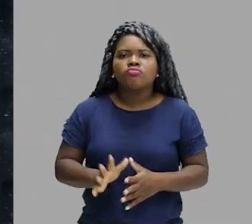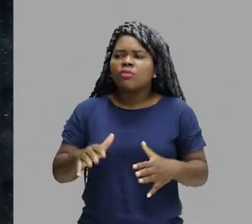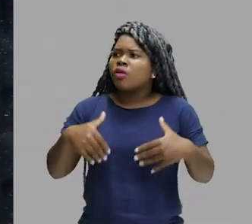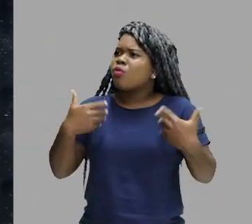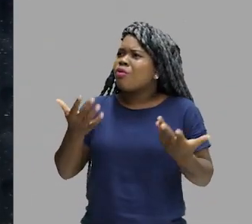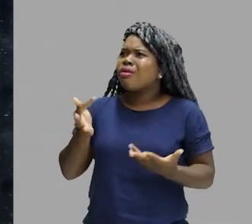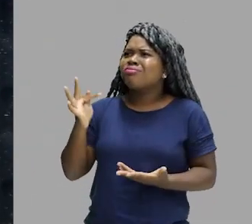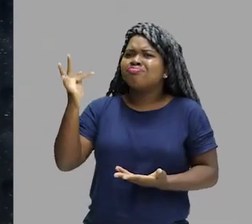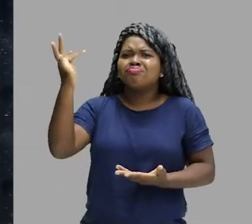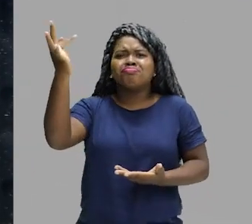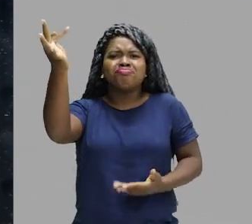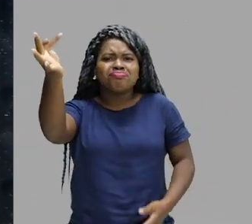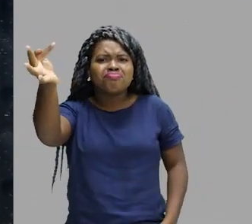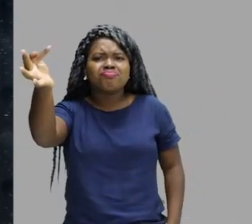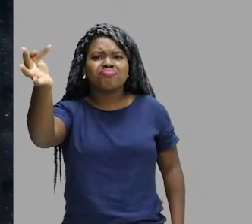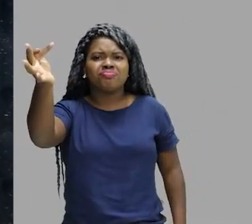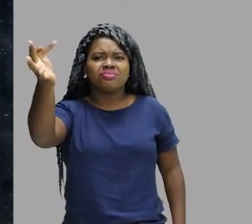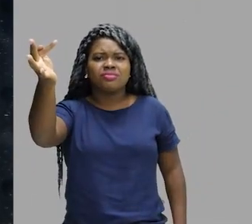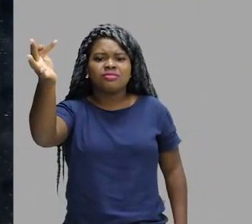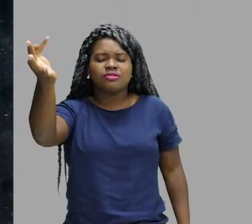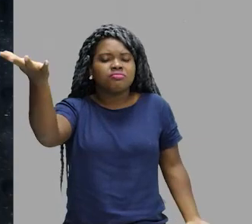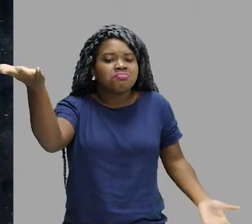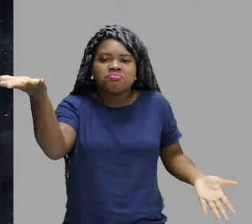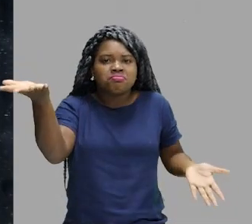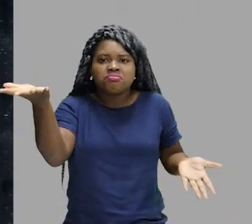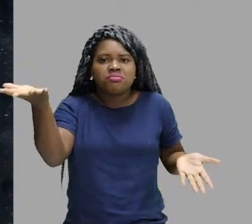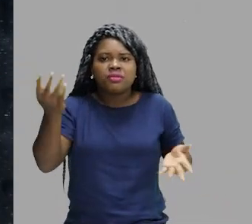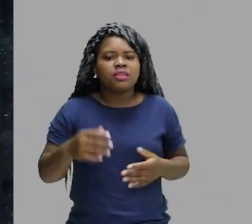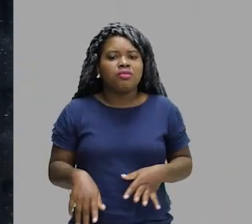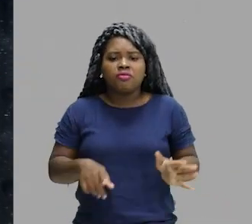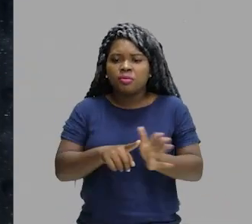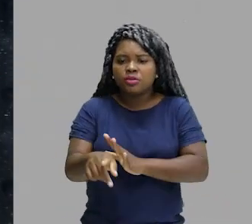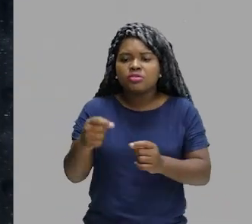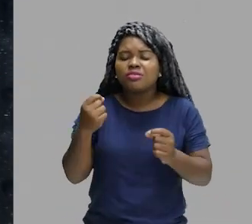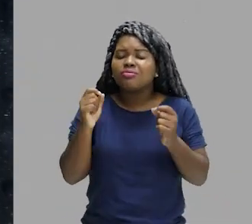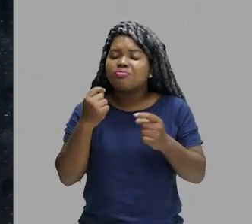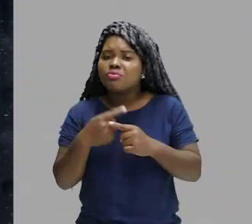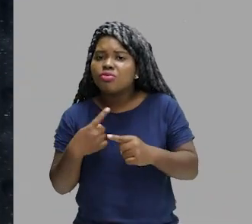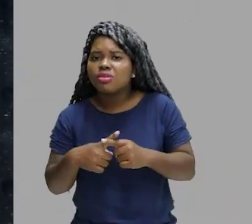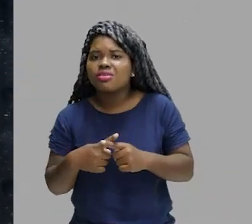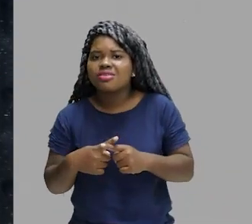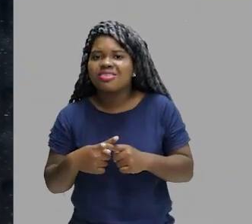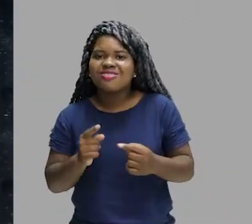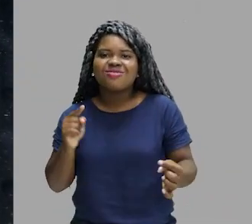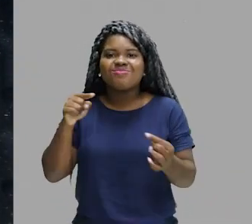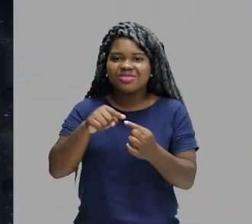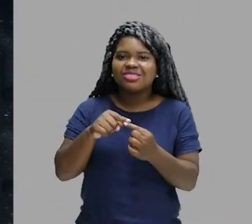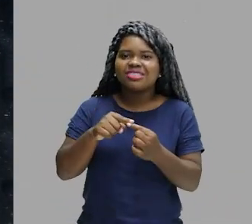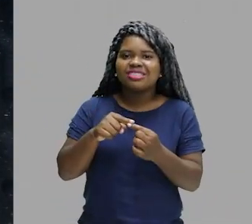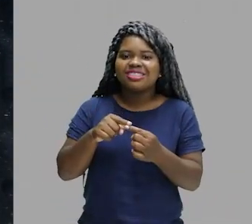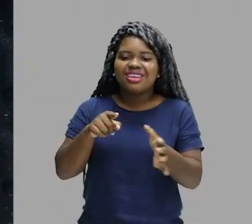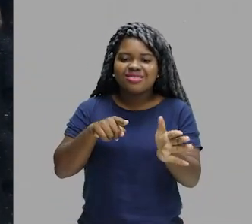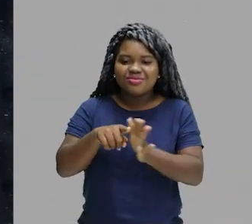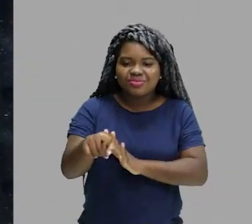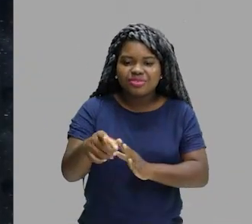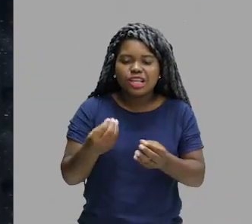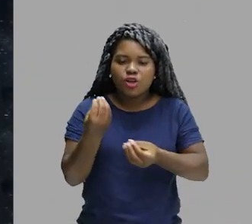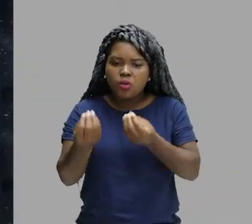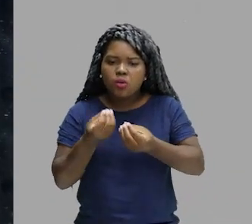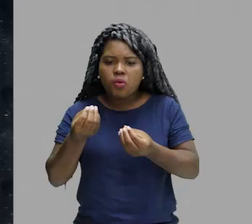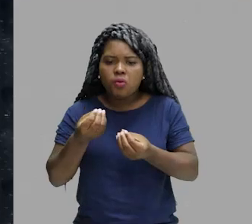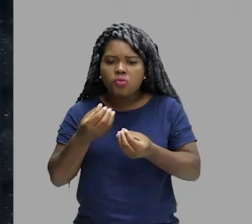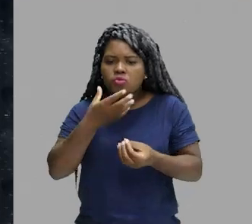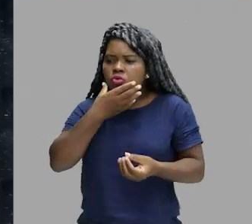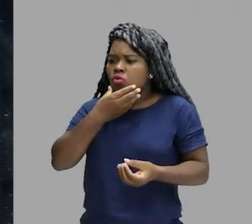futuro? Né? E ele vai questionando por quê? Porque o objetivo da obra de Rodin é questionar sobre como este homem se